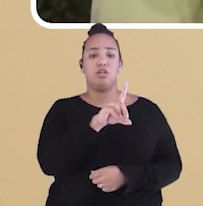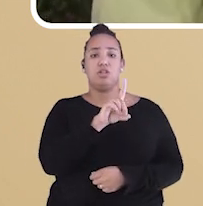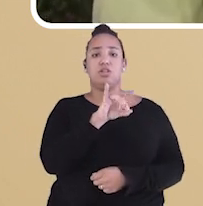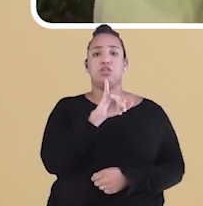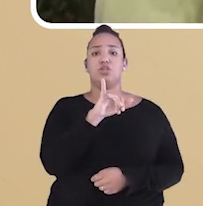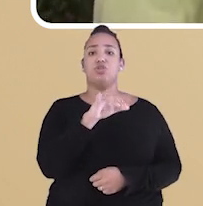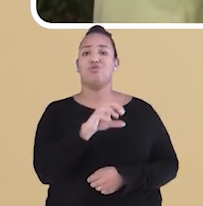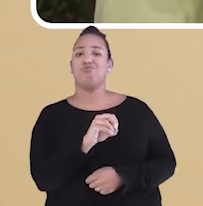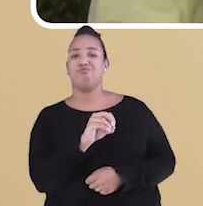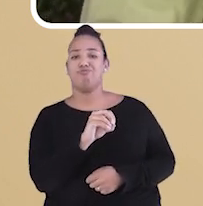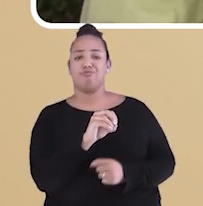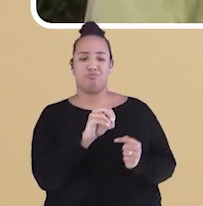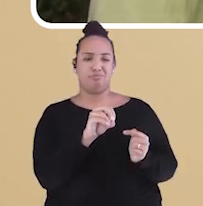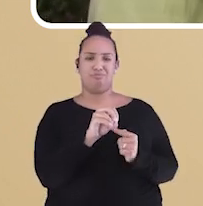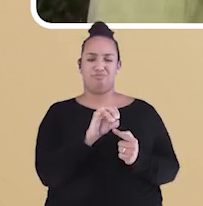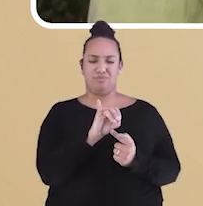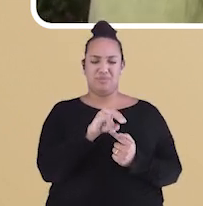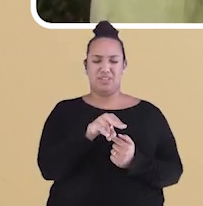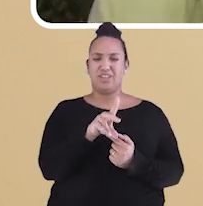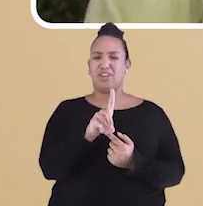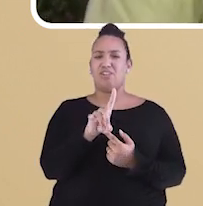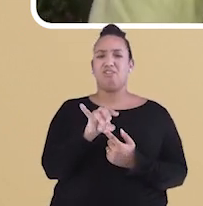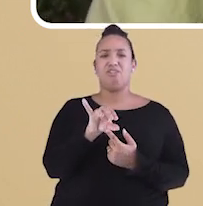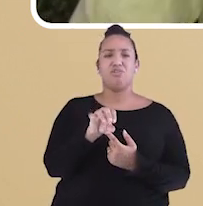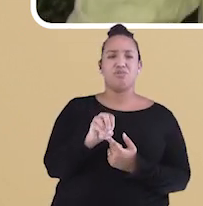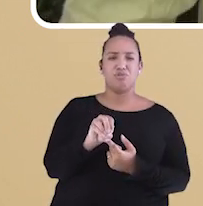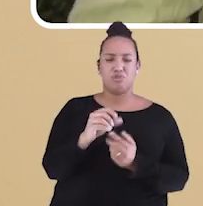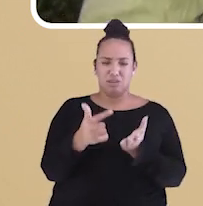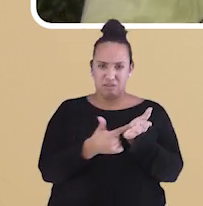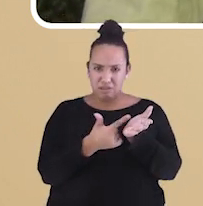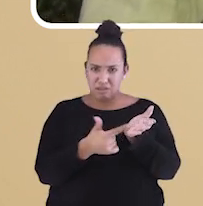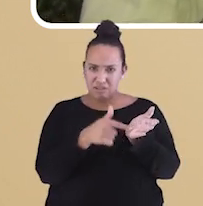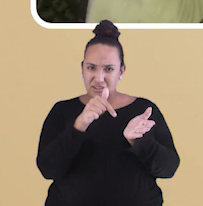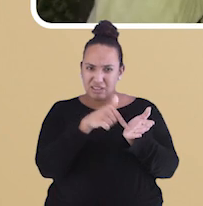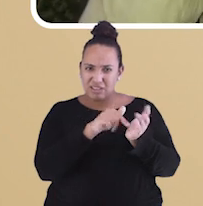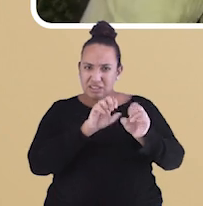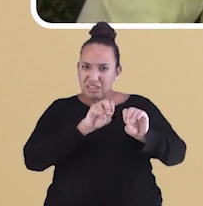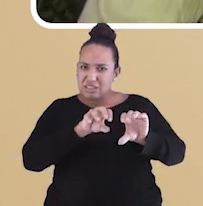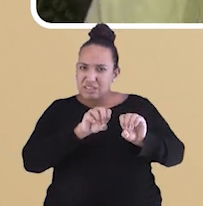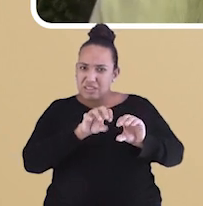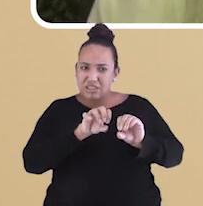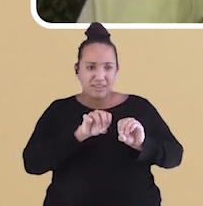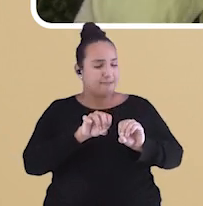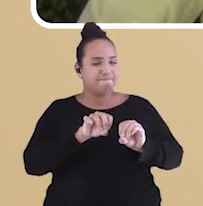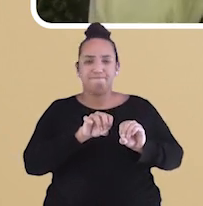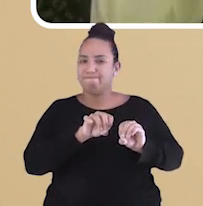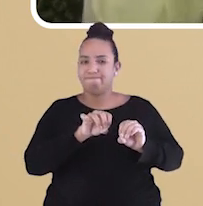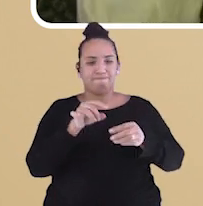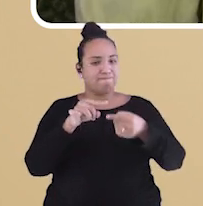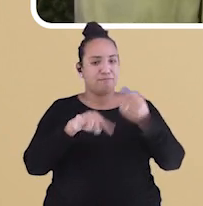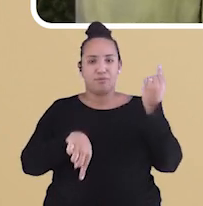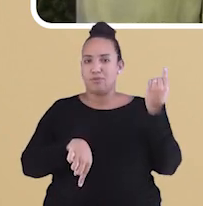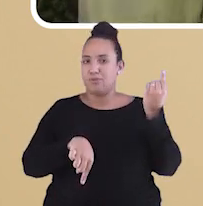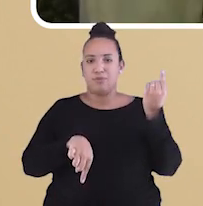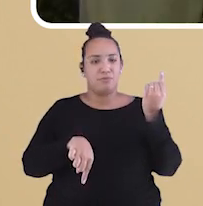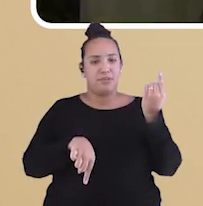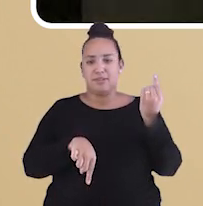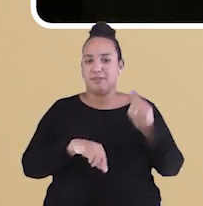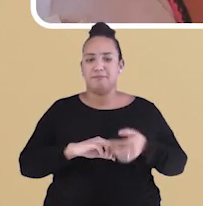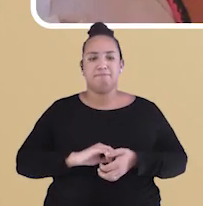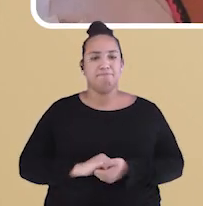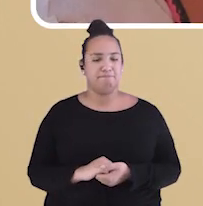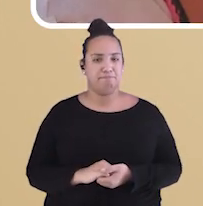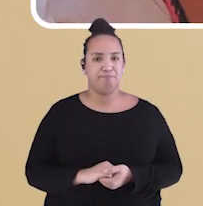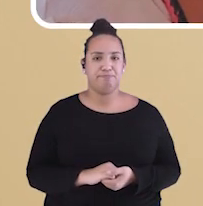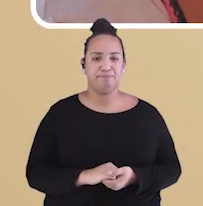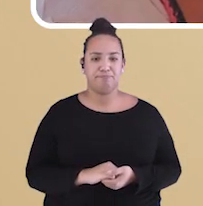Então, esse nome, esse apelido índio, que os livros didáticos reproduzem, definitivamente não representam a nossa